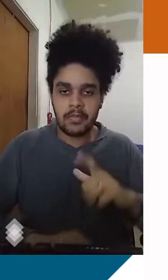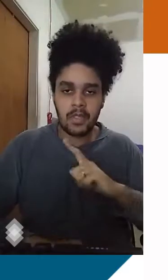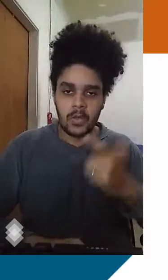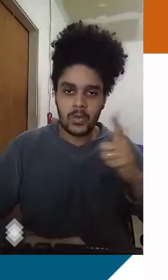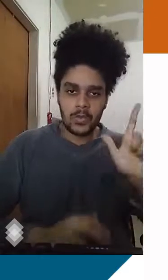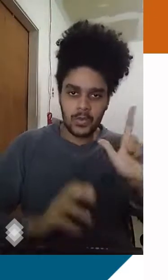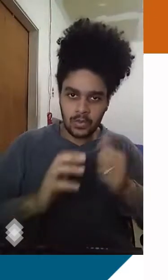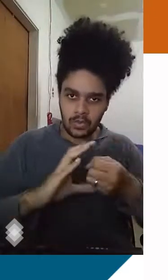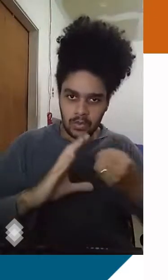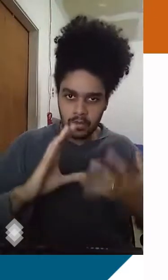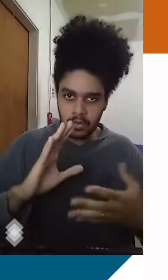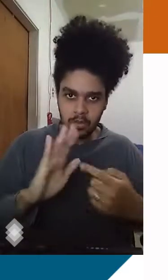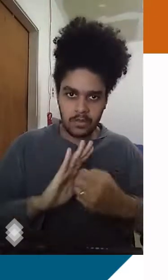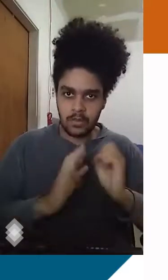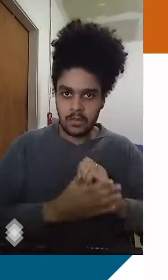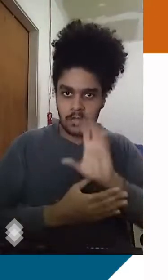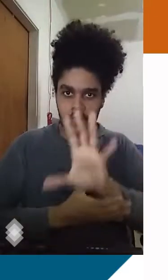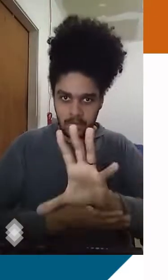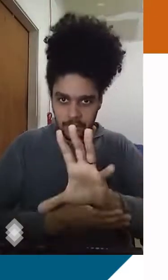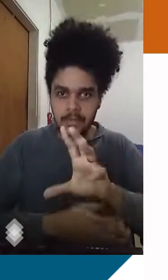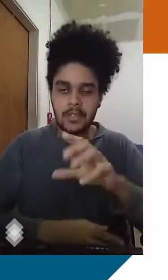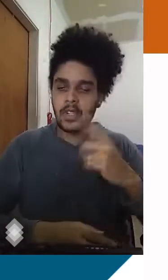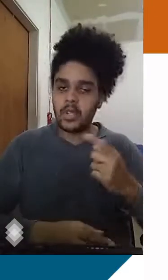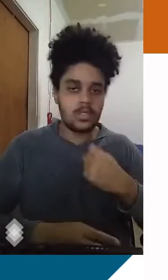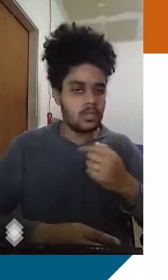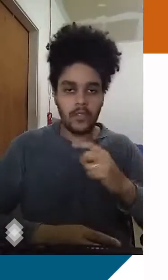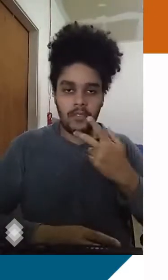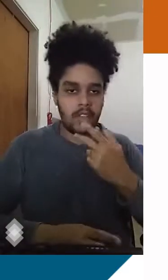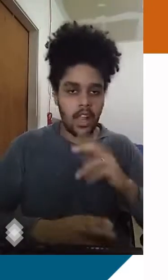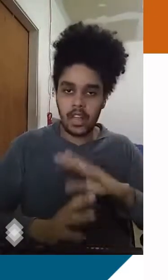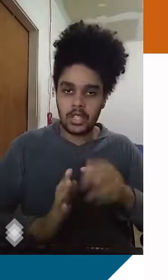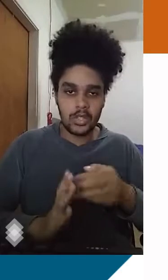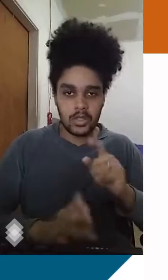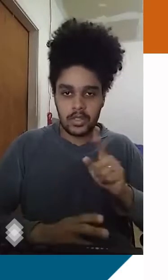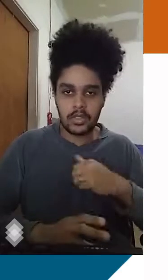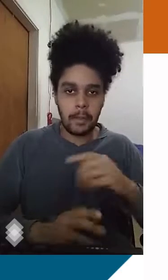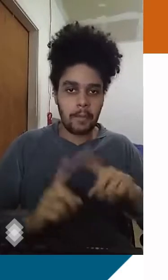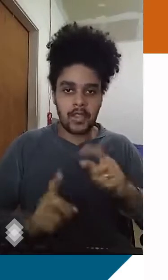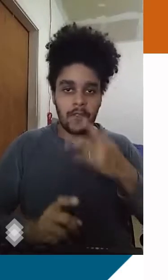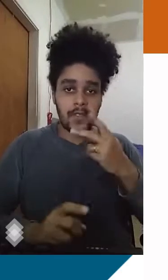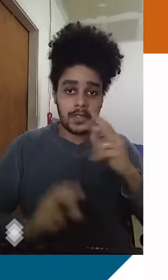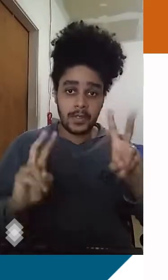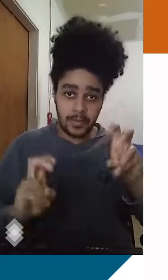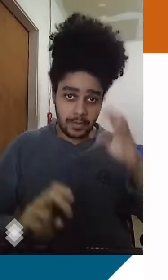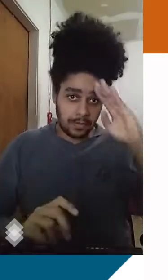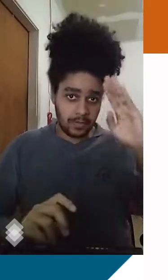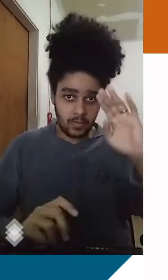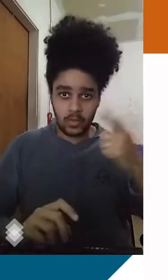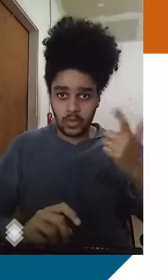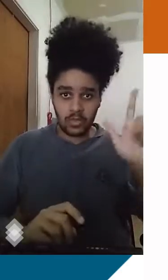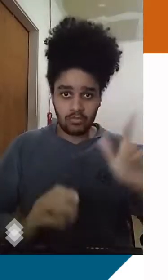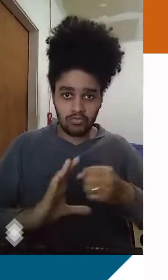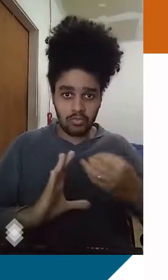tá? Existe uma outra característica das projeções, nós não vamos falar de todas elas, mas vamos focar nas principais. E